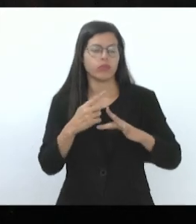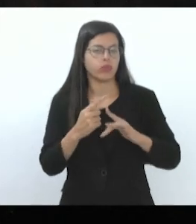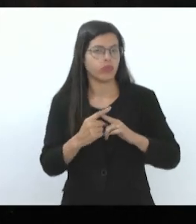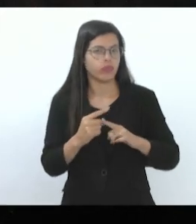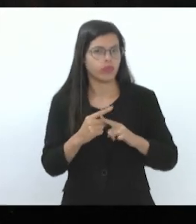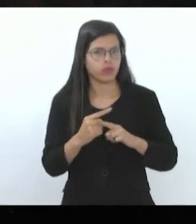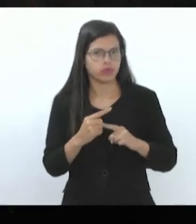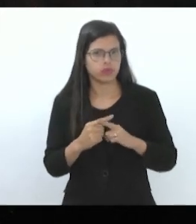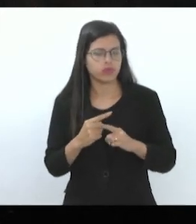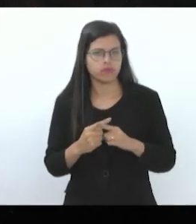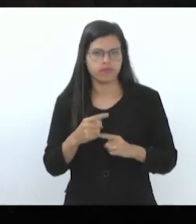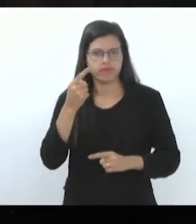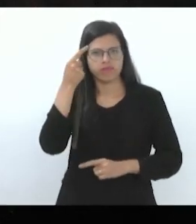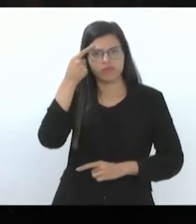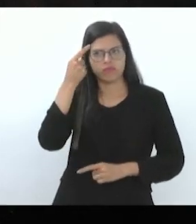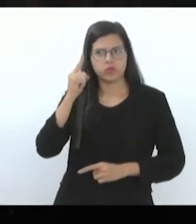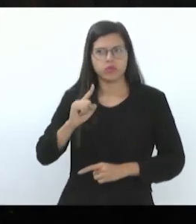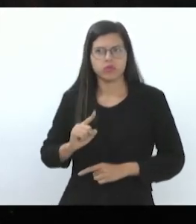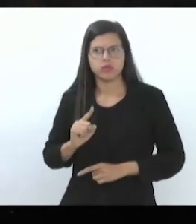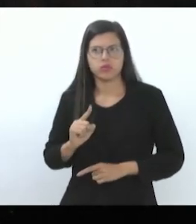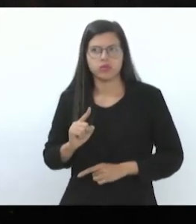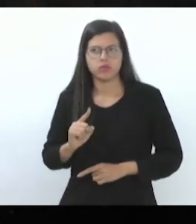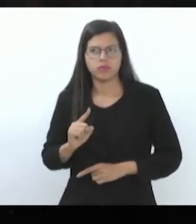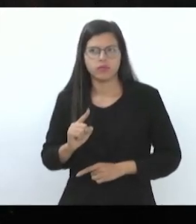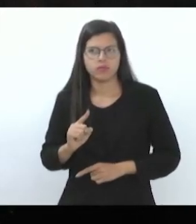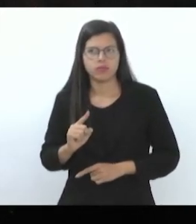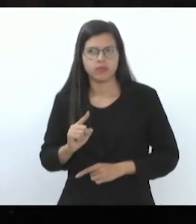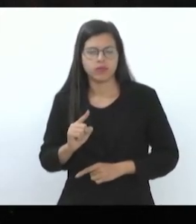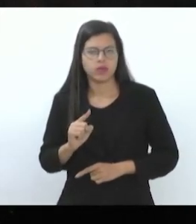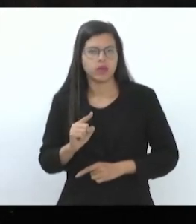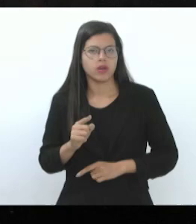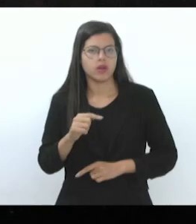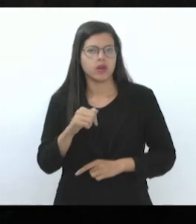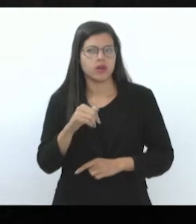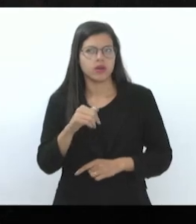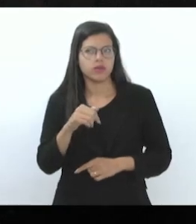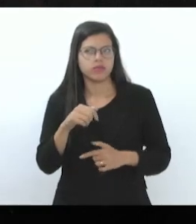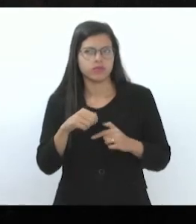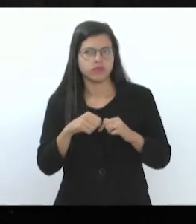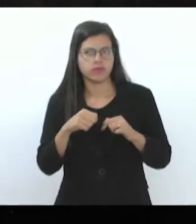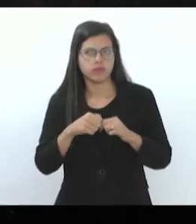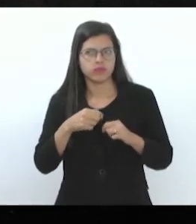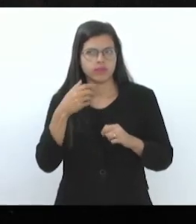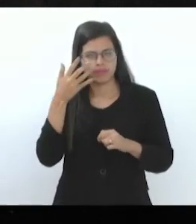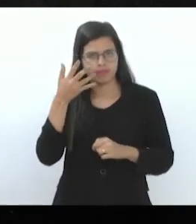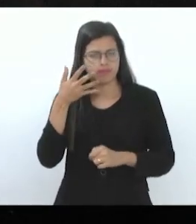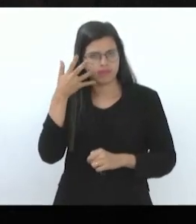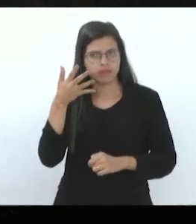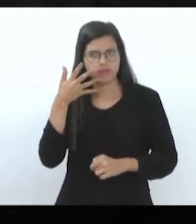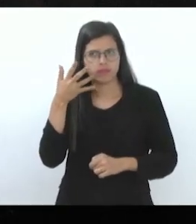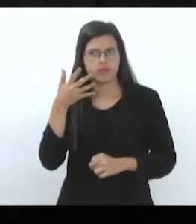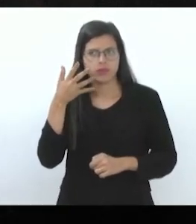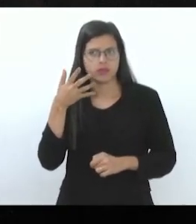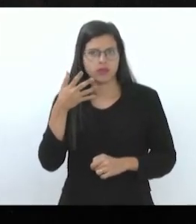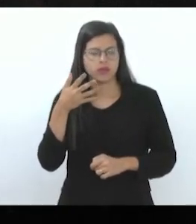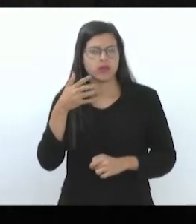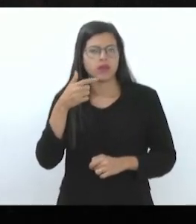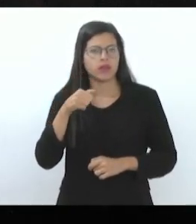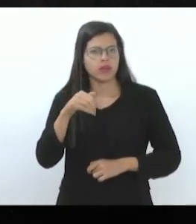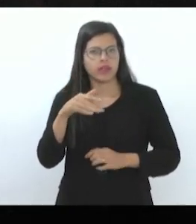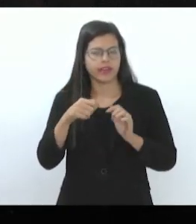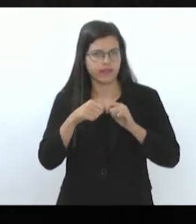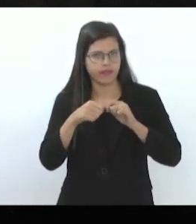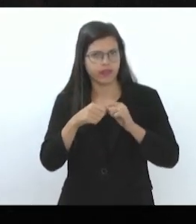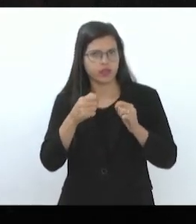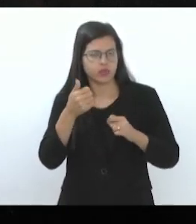porque não sabia que Vossa Excelência fazia uso da palavra no expediente inicial, mas verifiquei que a senhora abordou